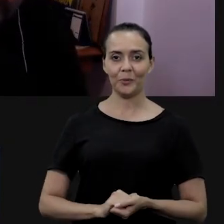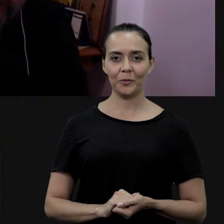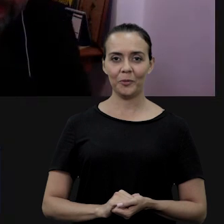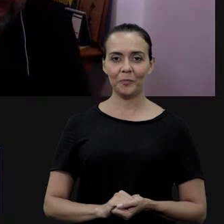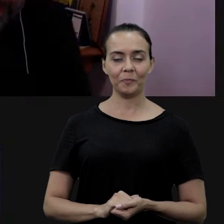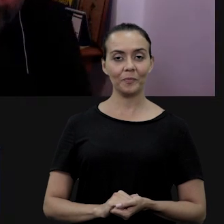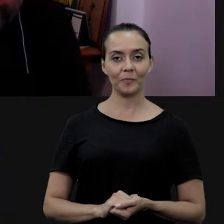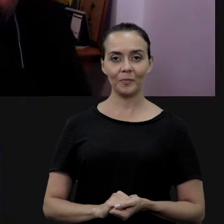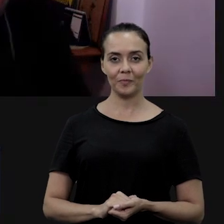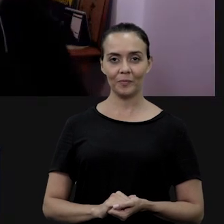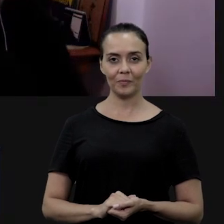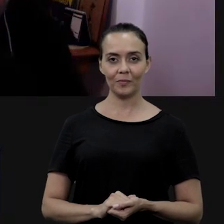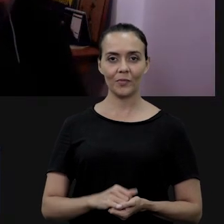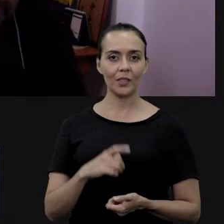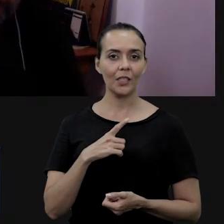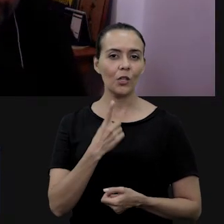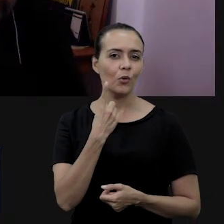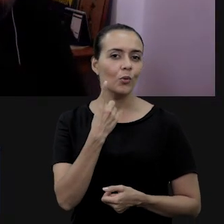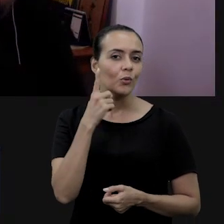Um trabalho